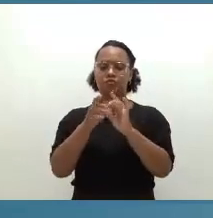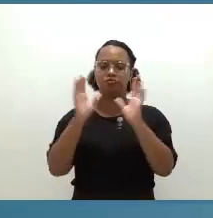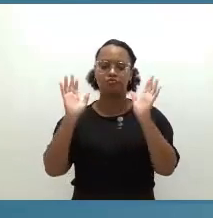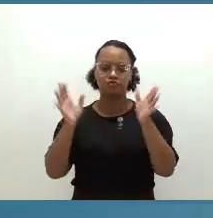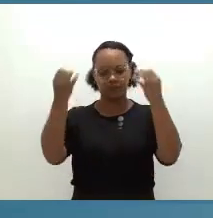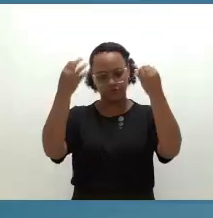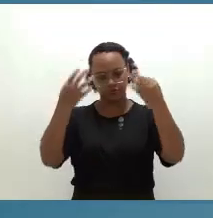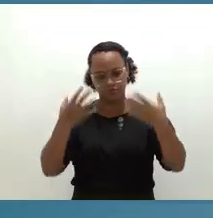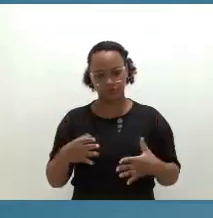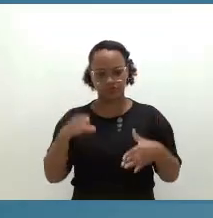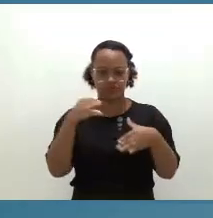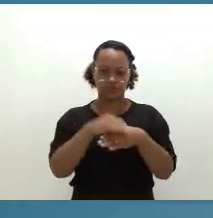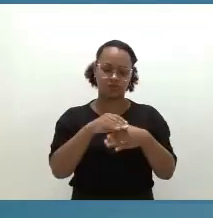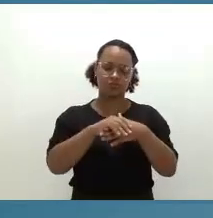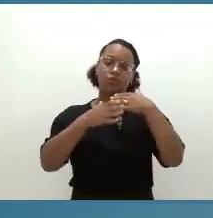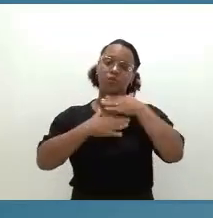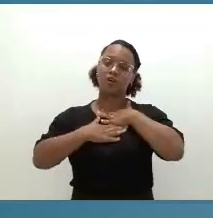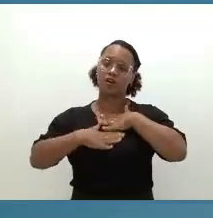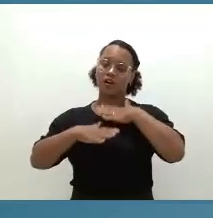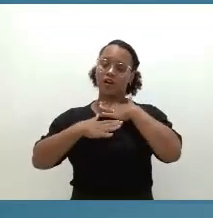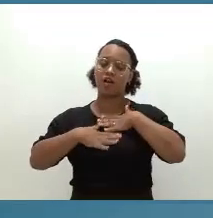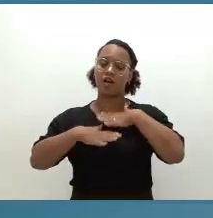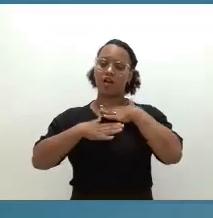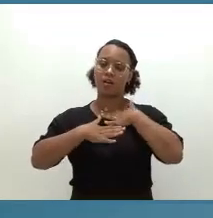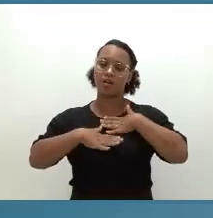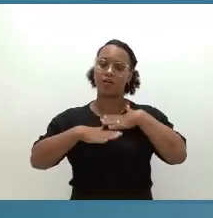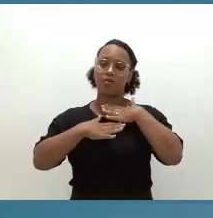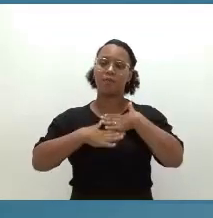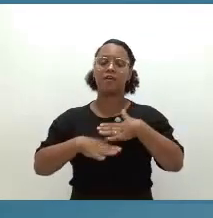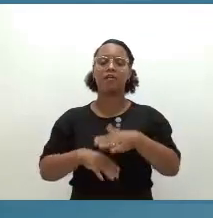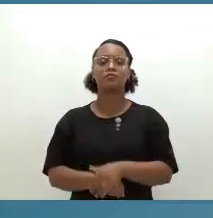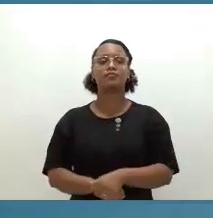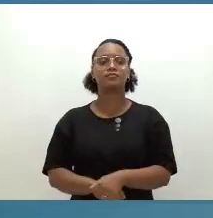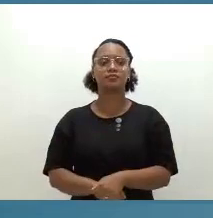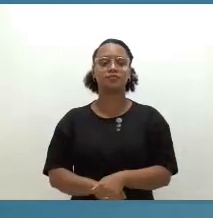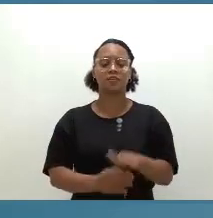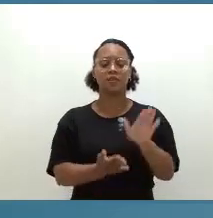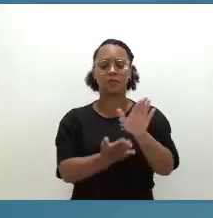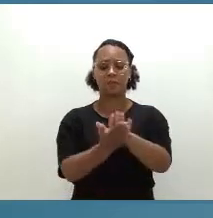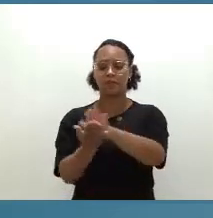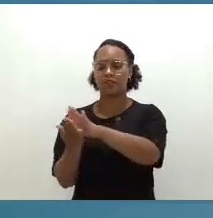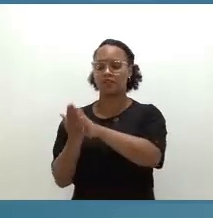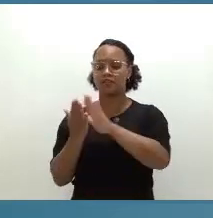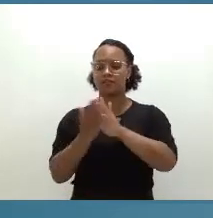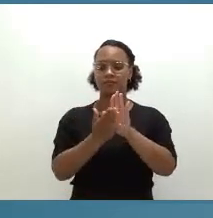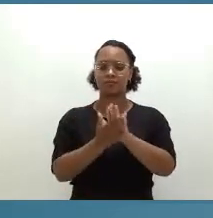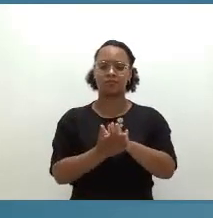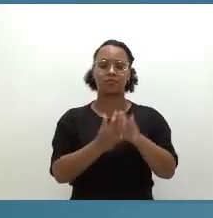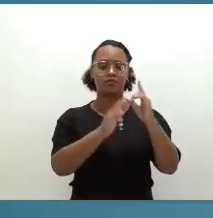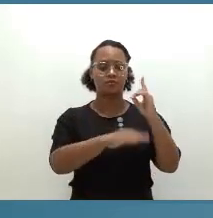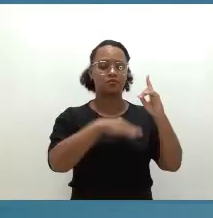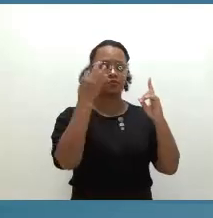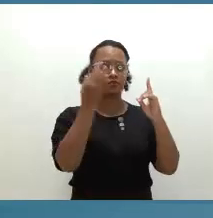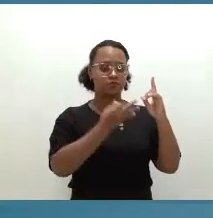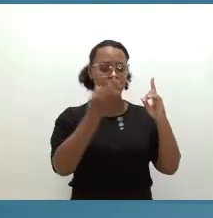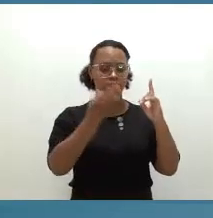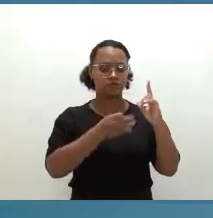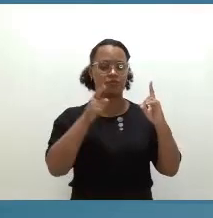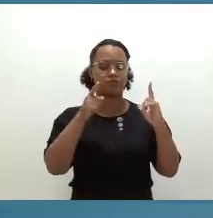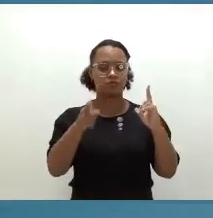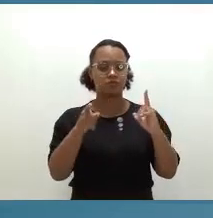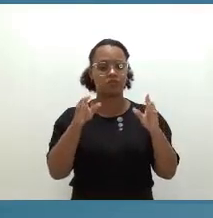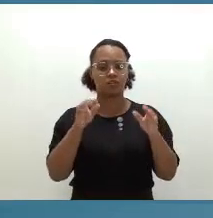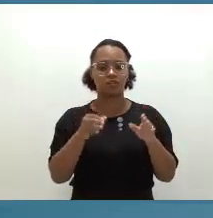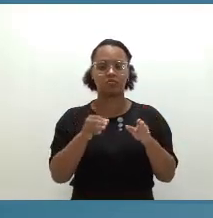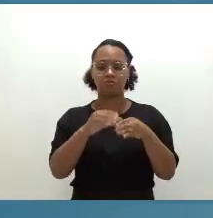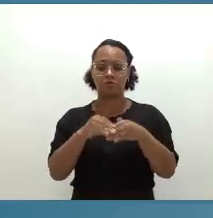Foi uma eleição muito tranquila, muito serena. E parabenizar também a suplência pela forma como conduziu tudo